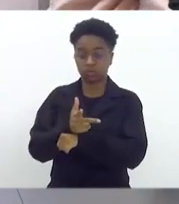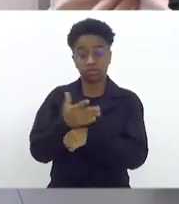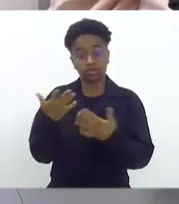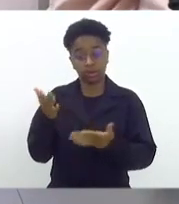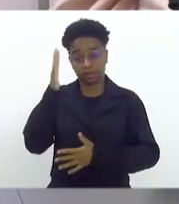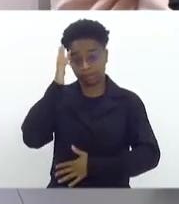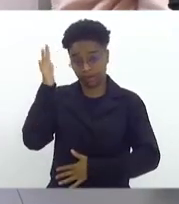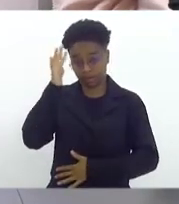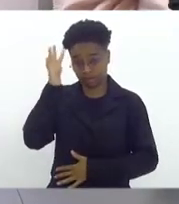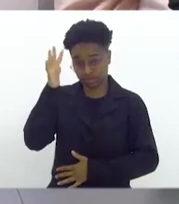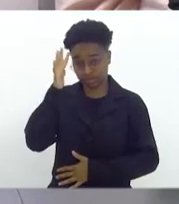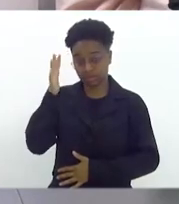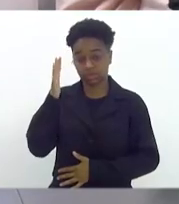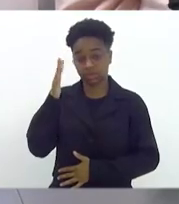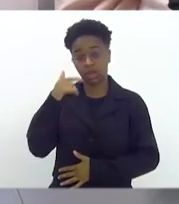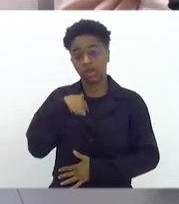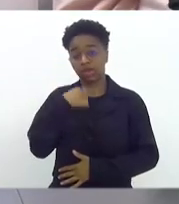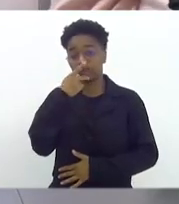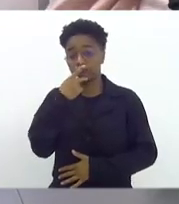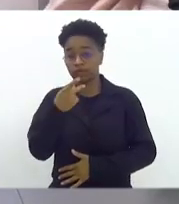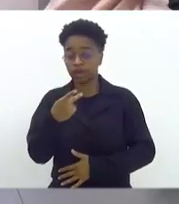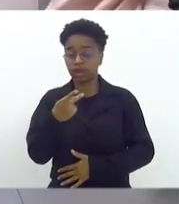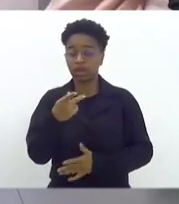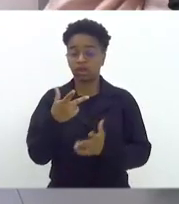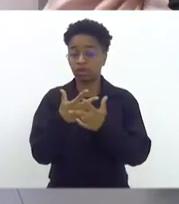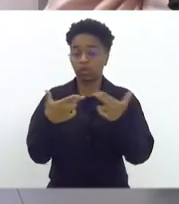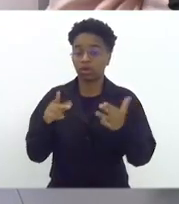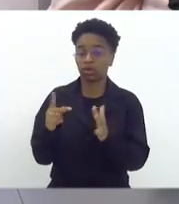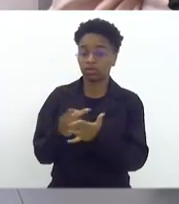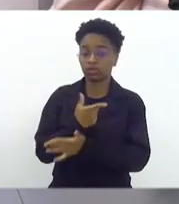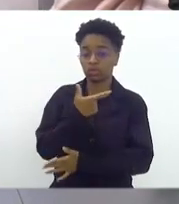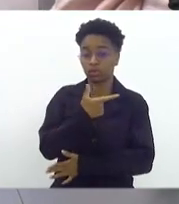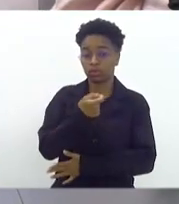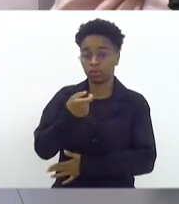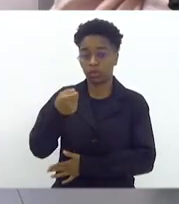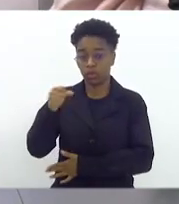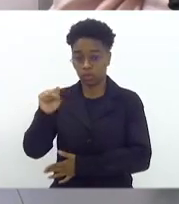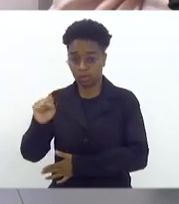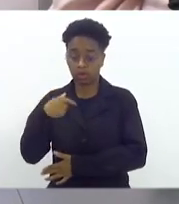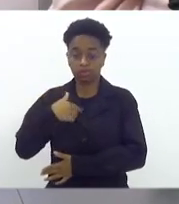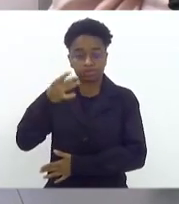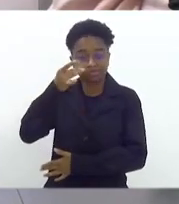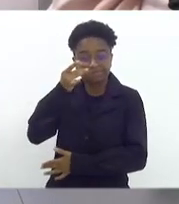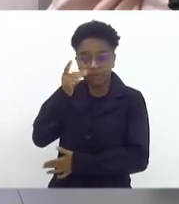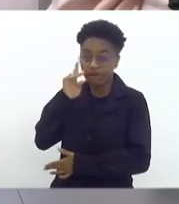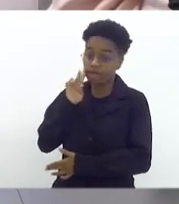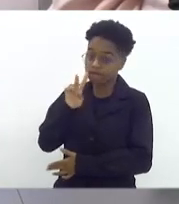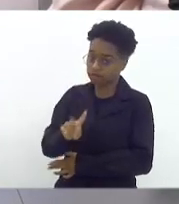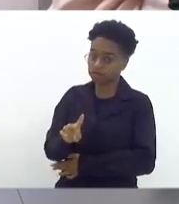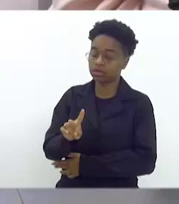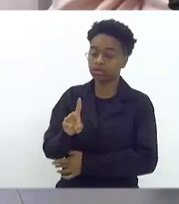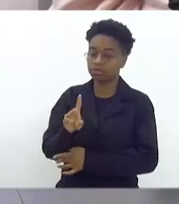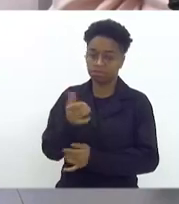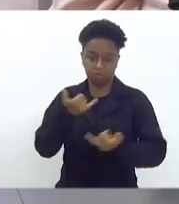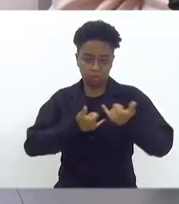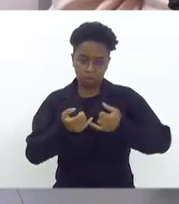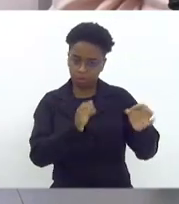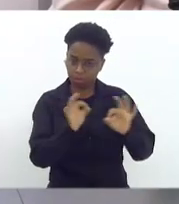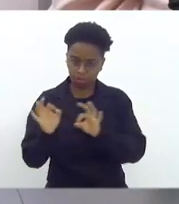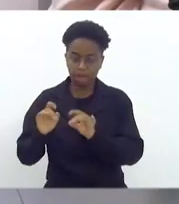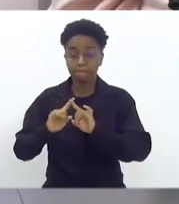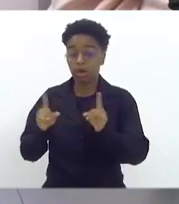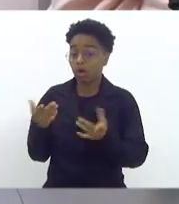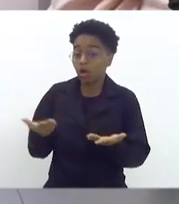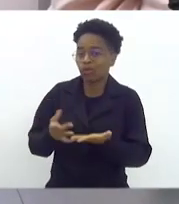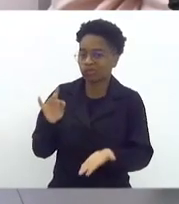você imagina então eu tô falando de uma realidade de 2008 que eu pude ver presencialmente ninguém me contou mas hoje a realidade